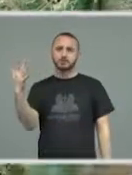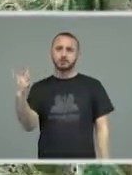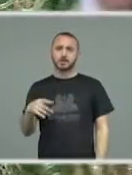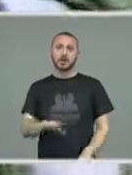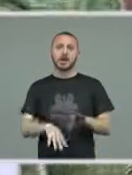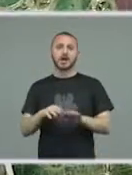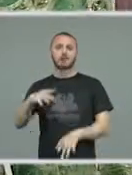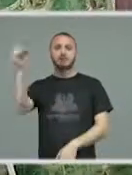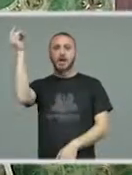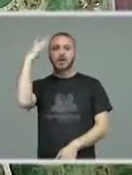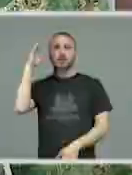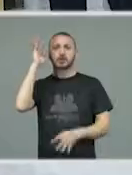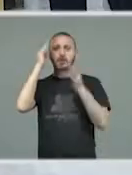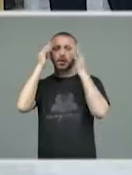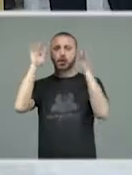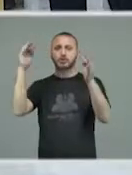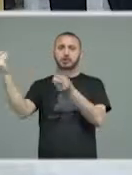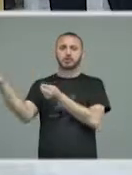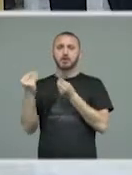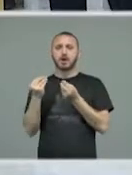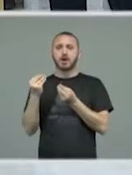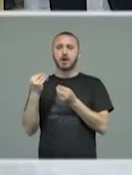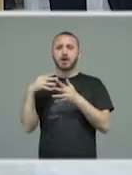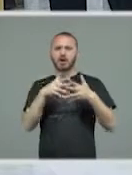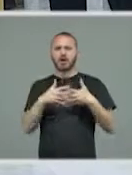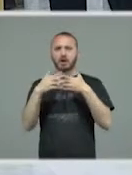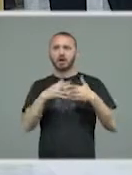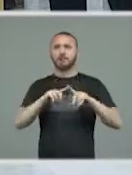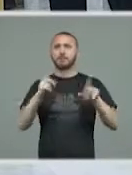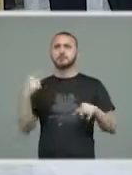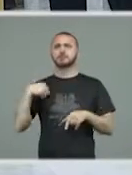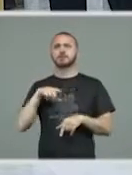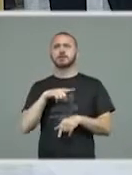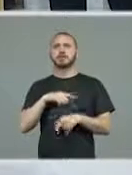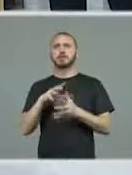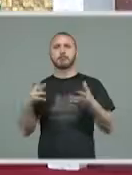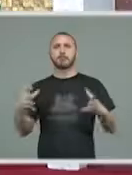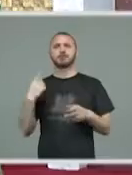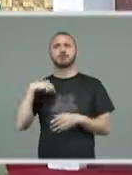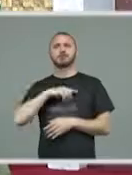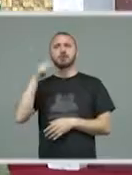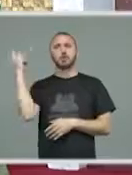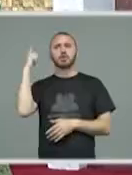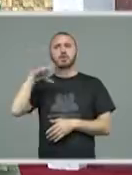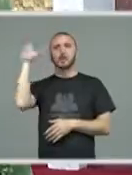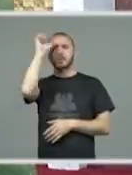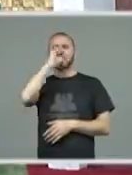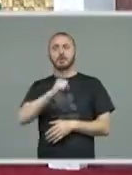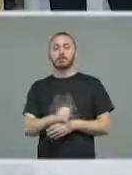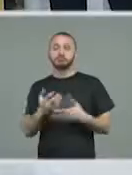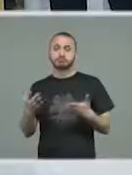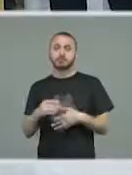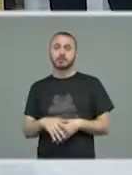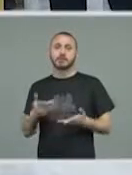As virtudes teologais são nos dadas, infusas, mas a maioria das outras são adquiridas. Então